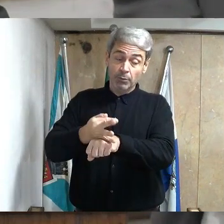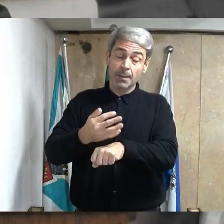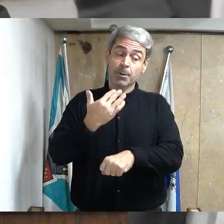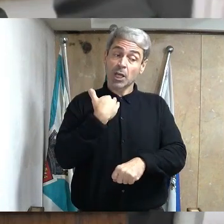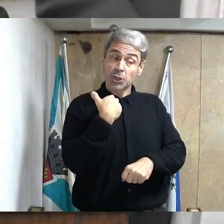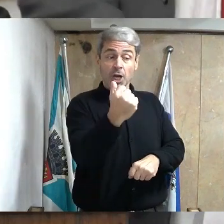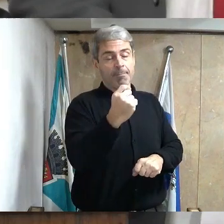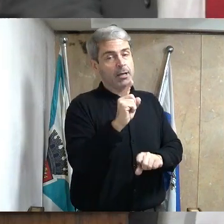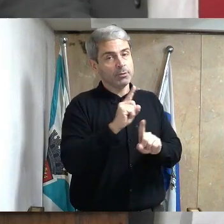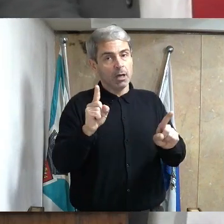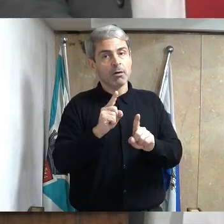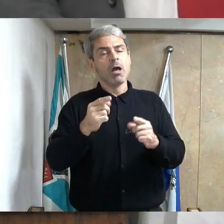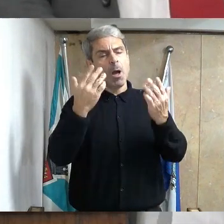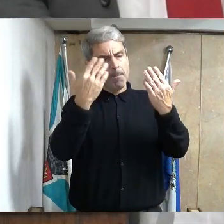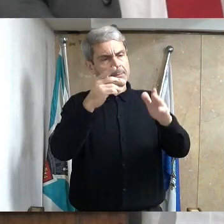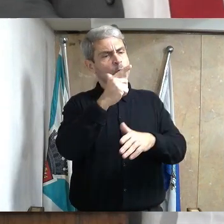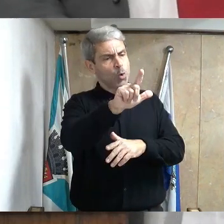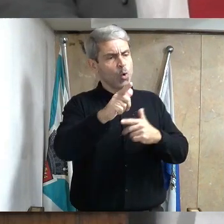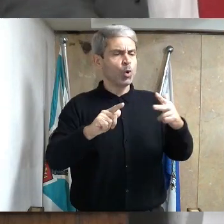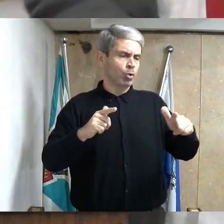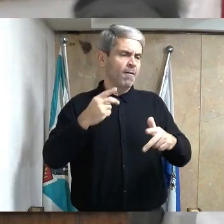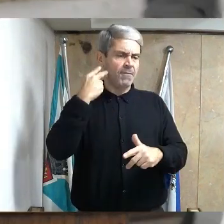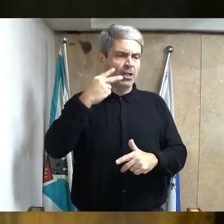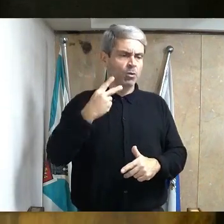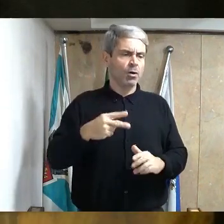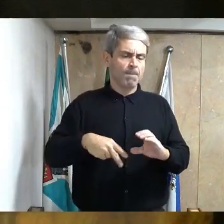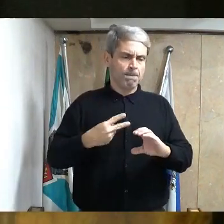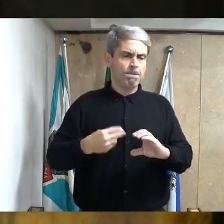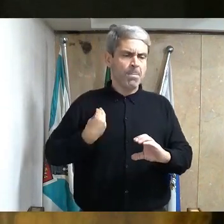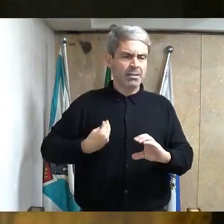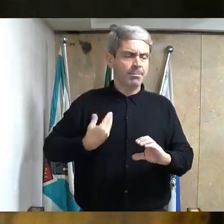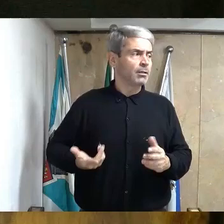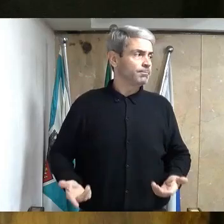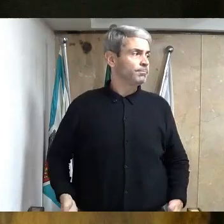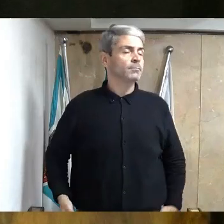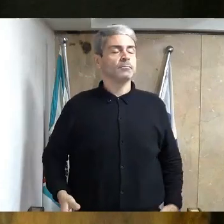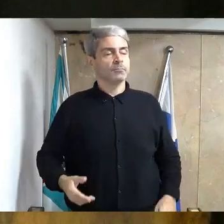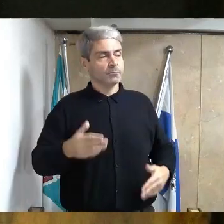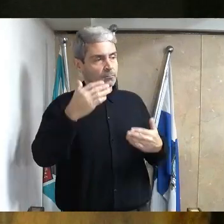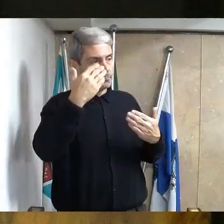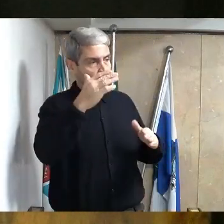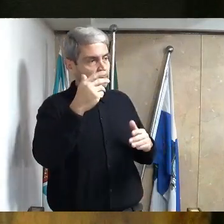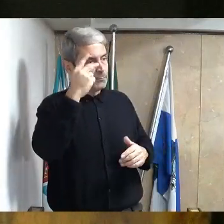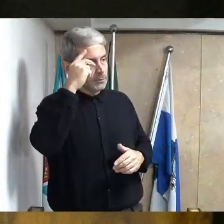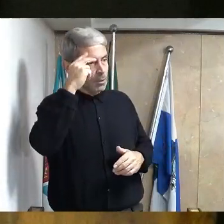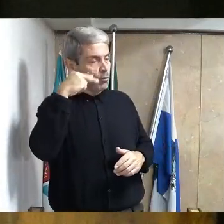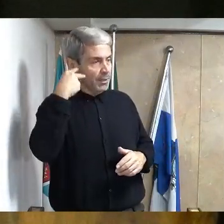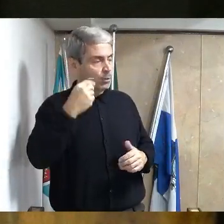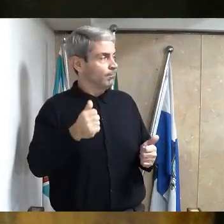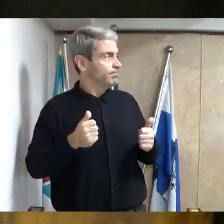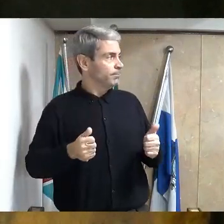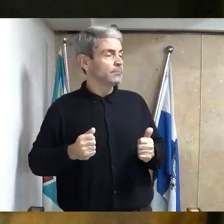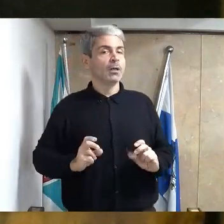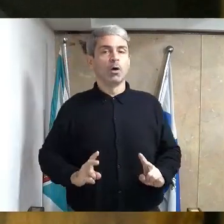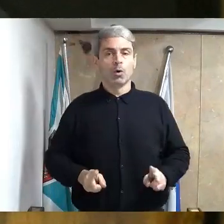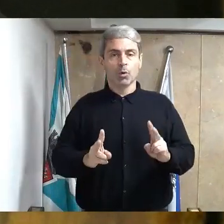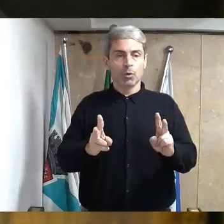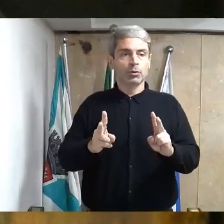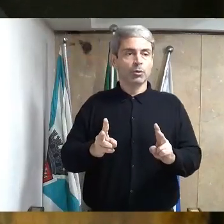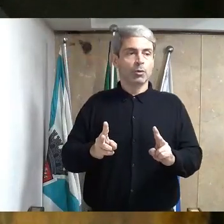plenamente e parabenizo o vereador desta casa. Muito obrigado. Eu agradeço, Vossa Excelência, e continuo com o